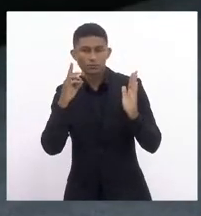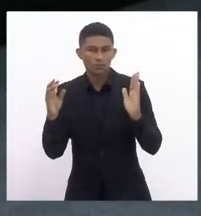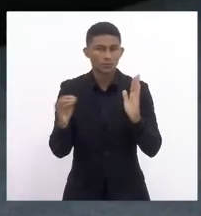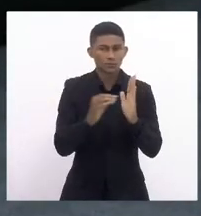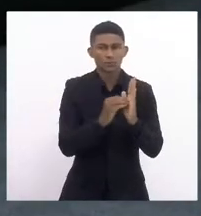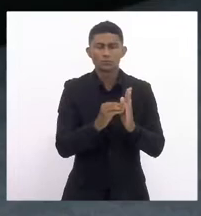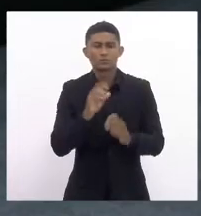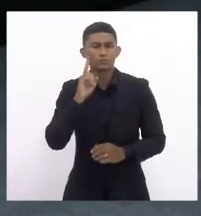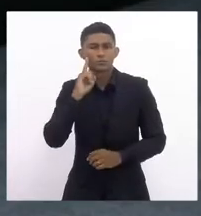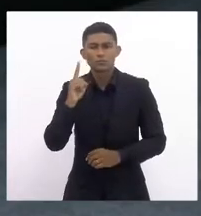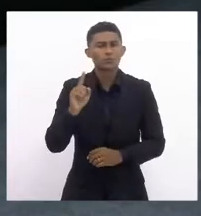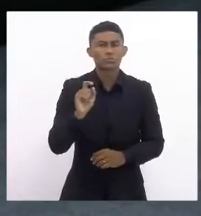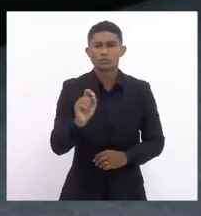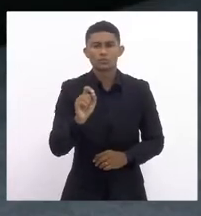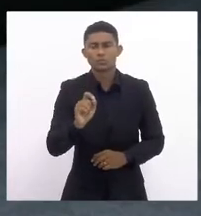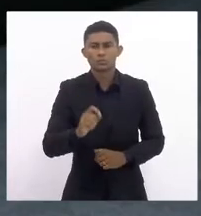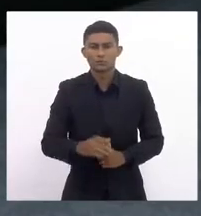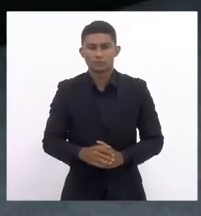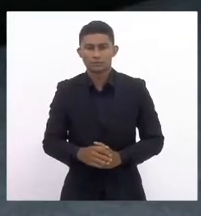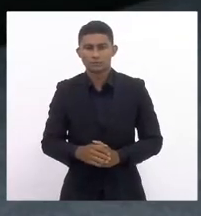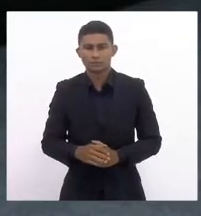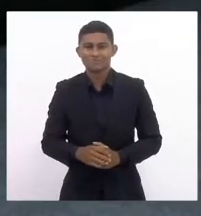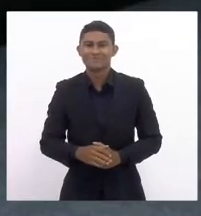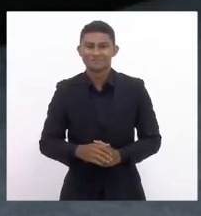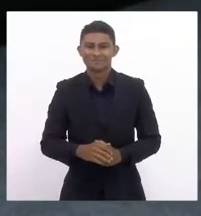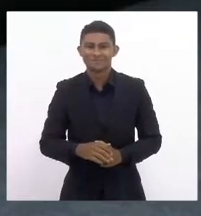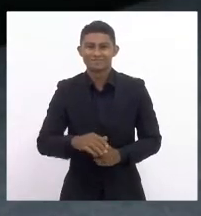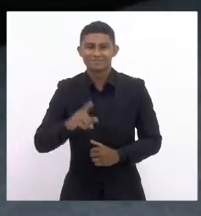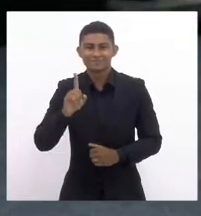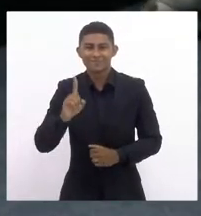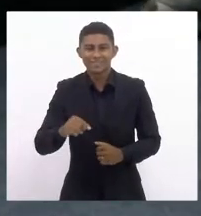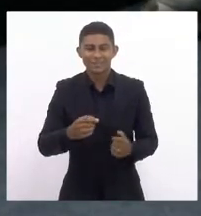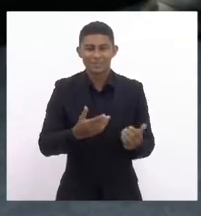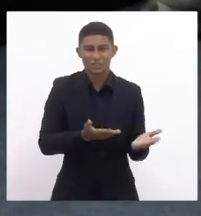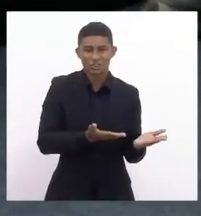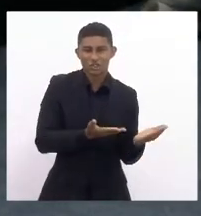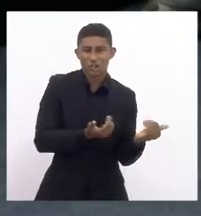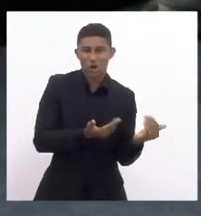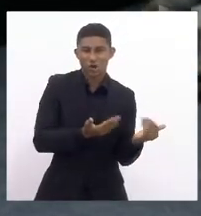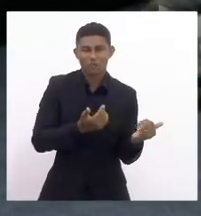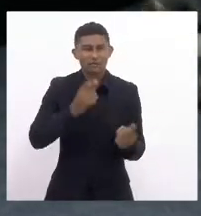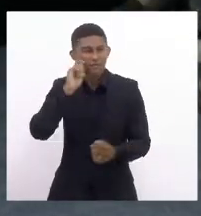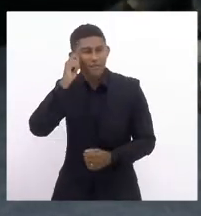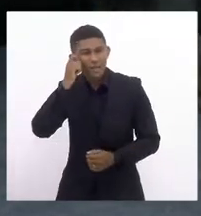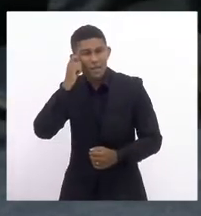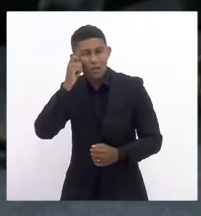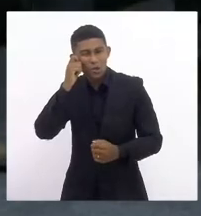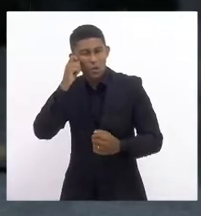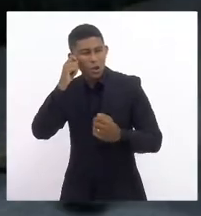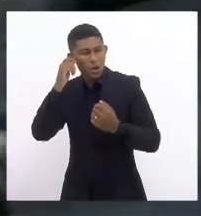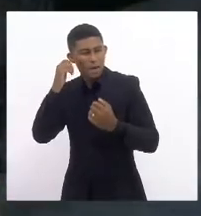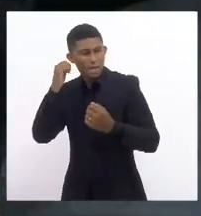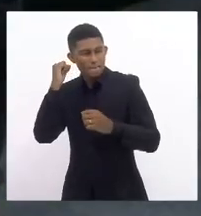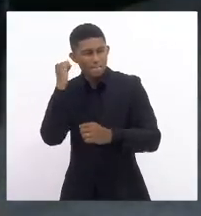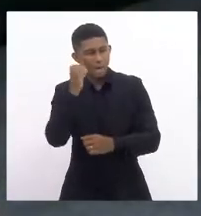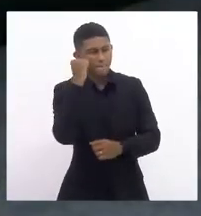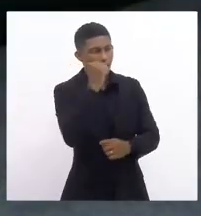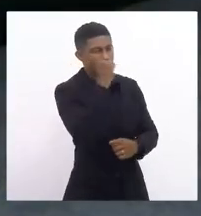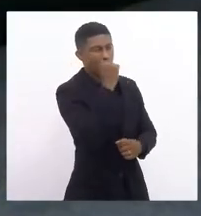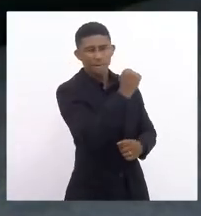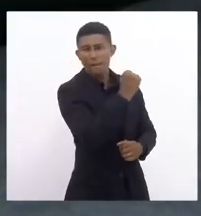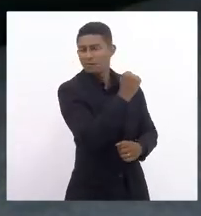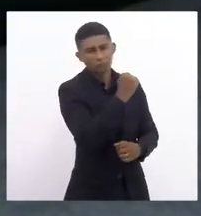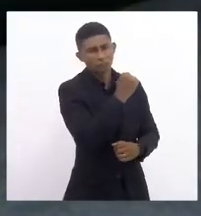dia de combate ao genocídio da juventude negra, projeto de lei